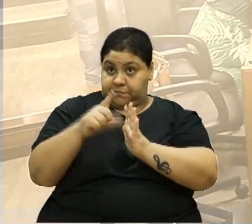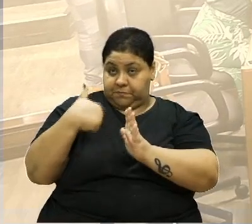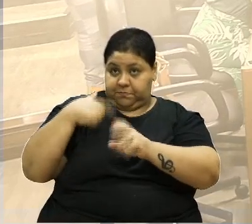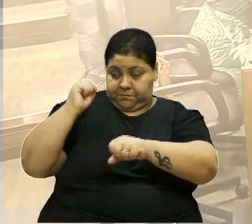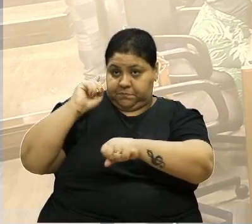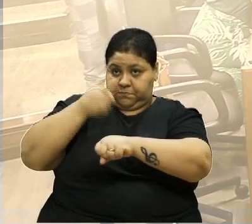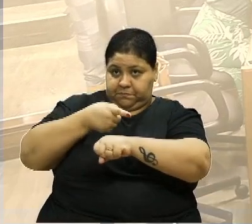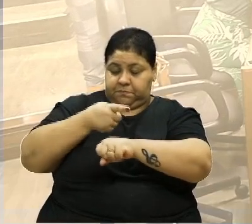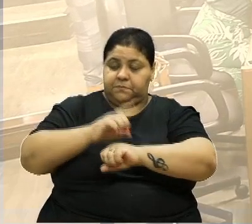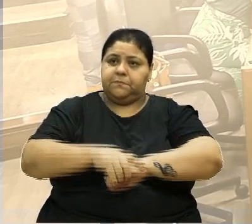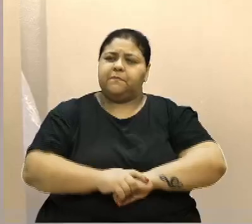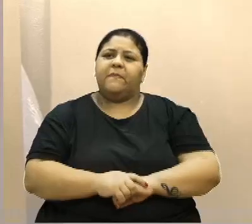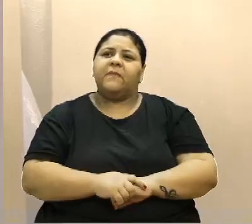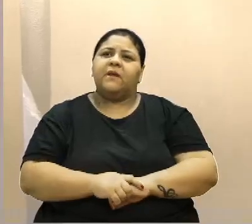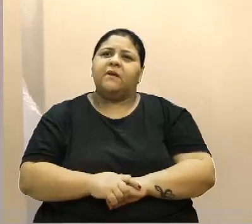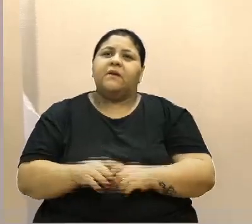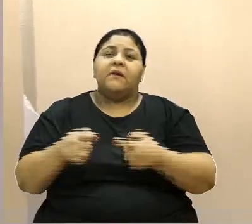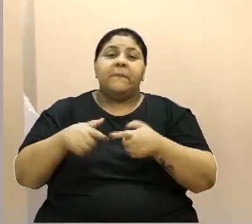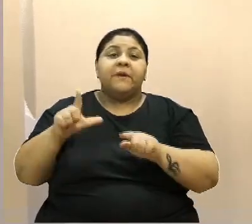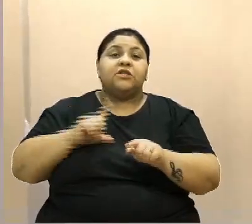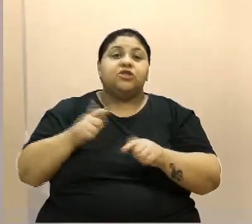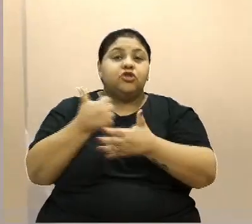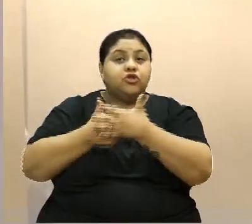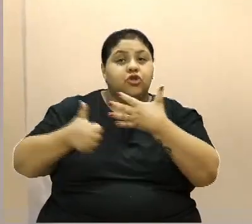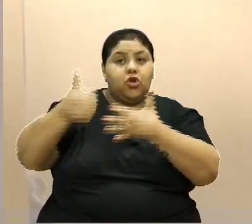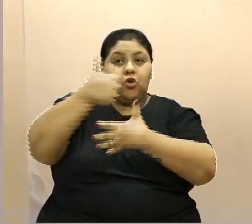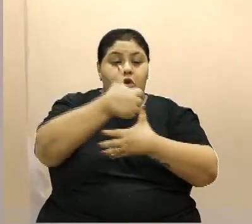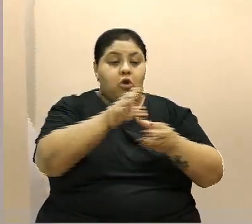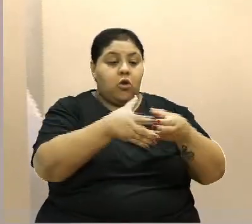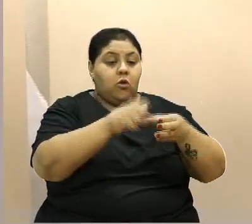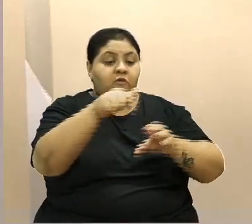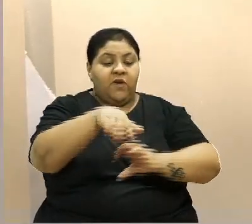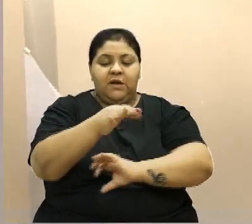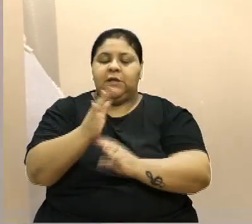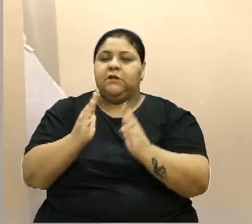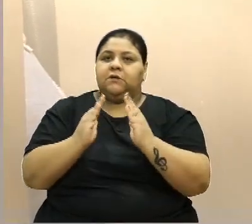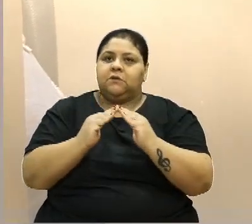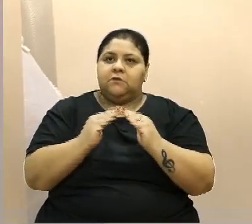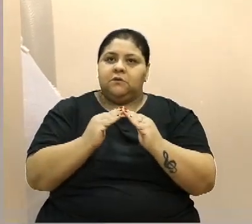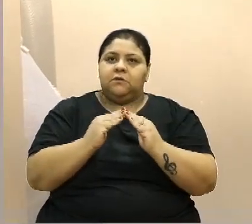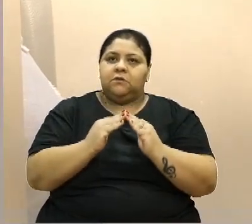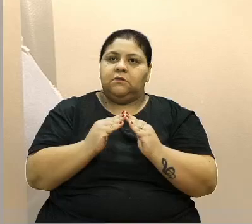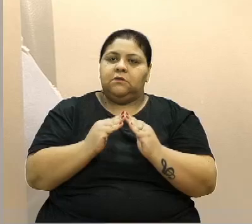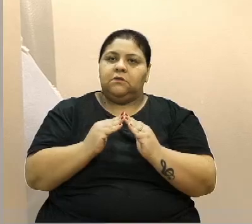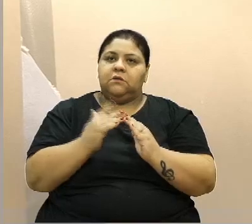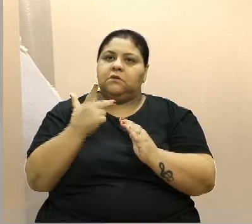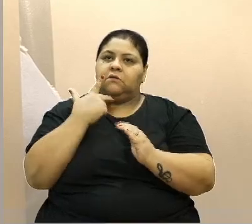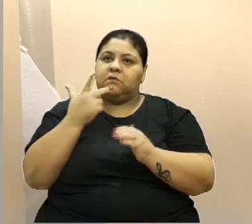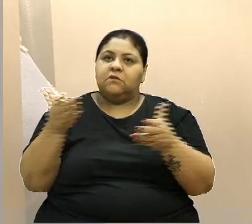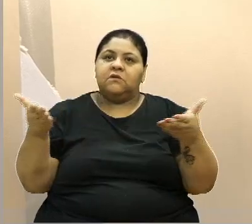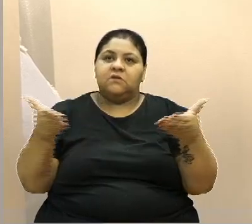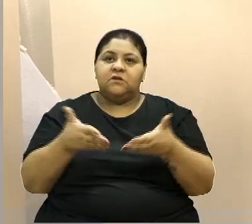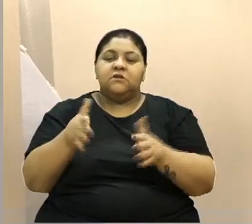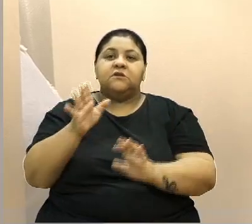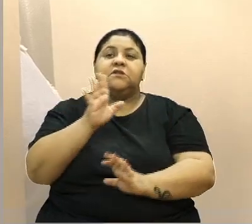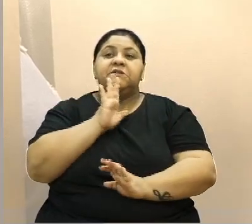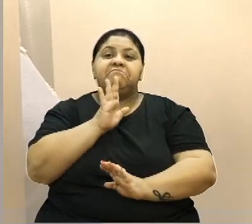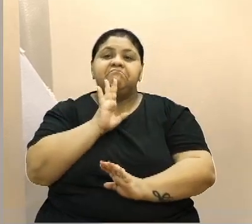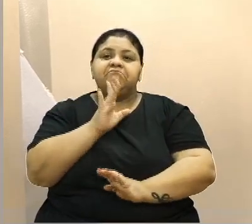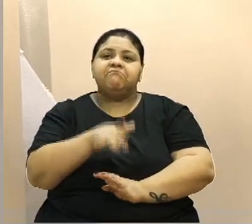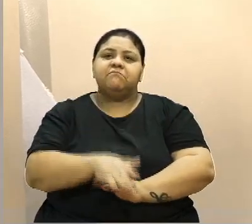mandato, mas tive o privilégio de conviver aqui na casa e confirmou aquilo que eu já conhecia do